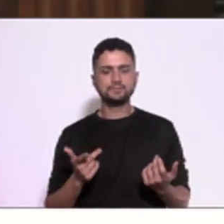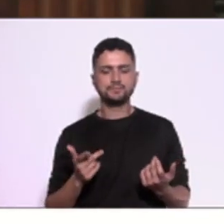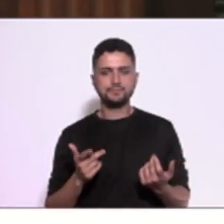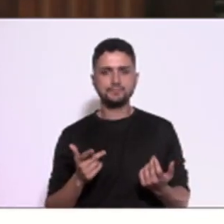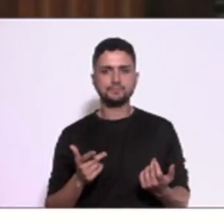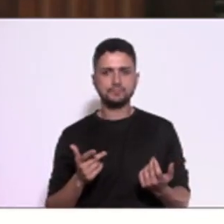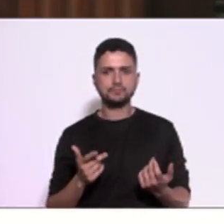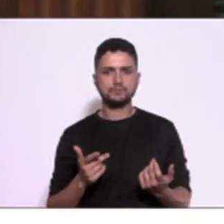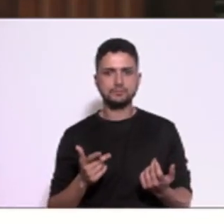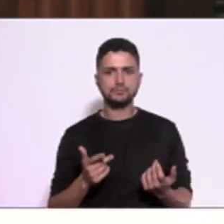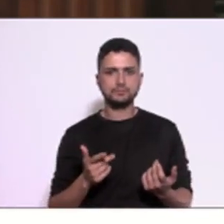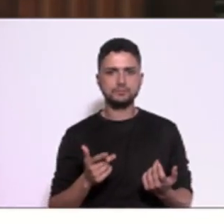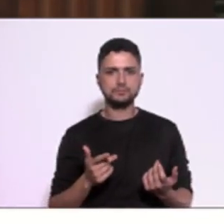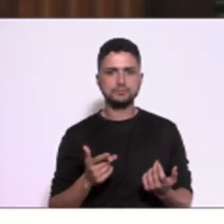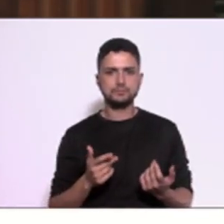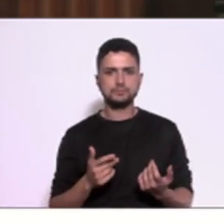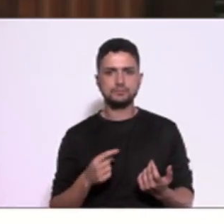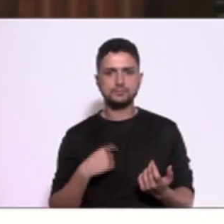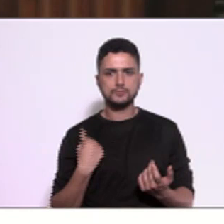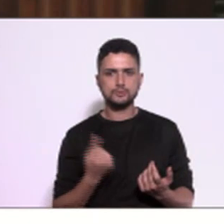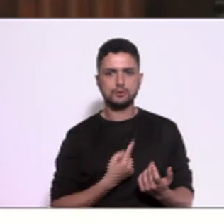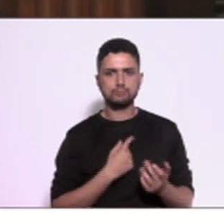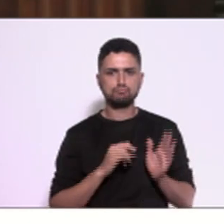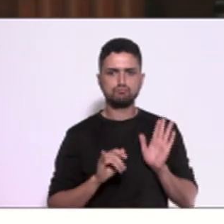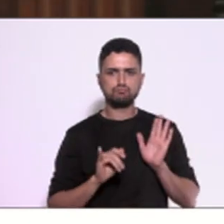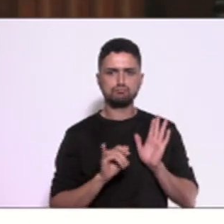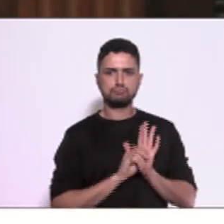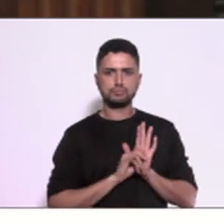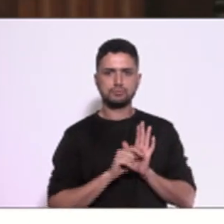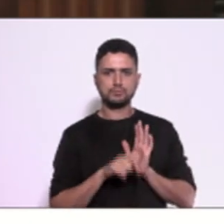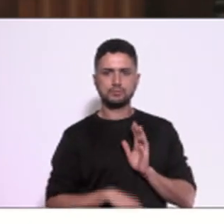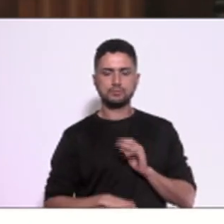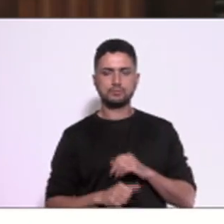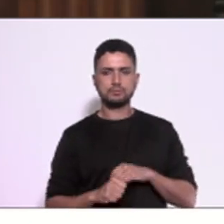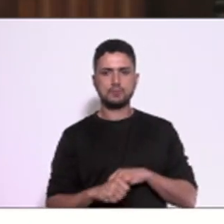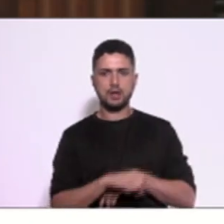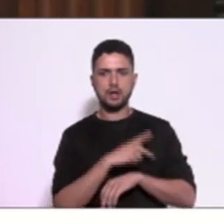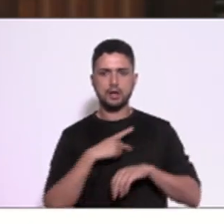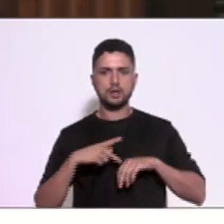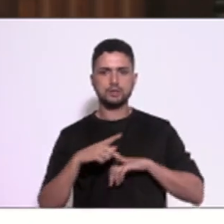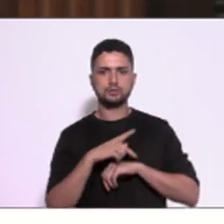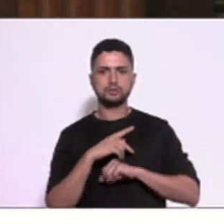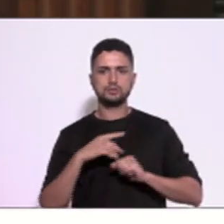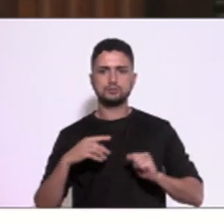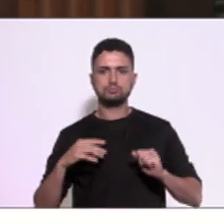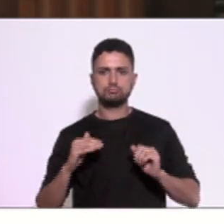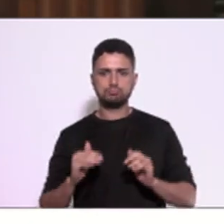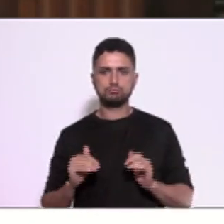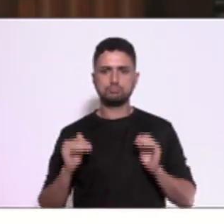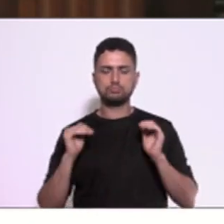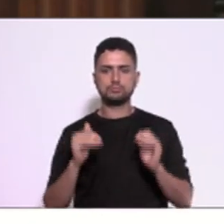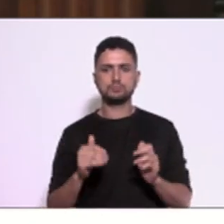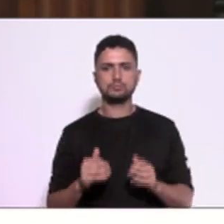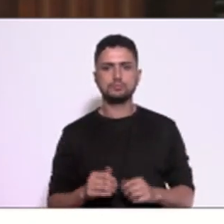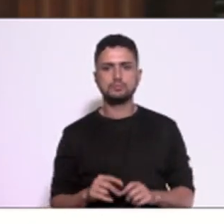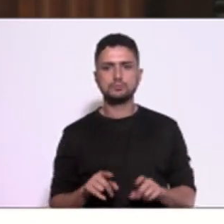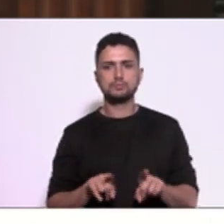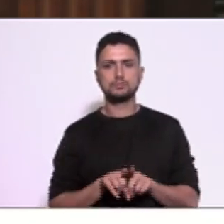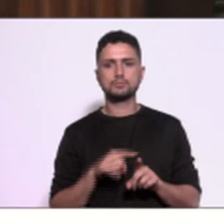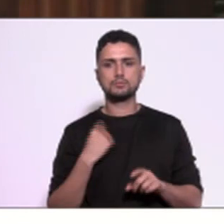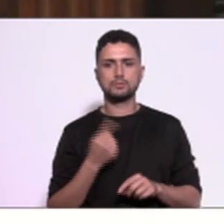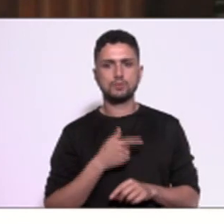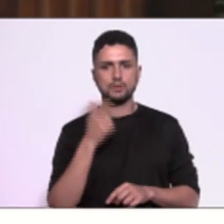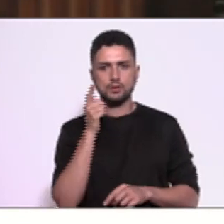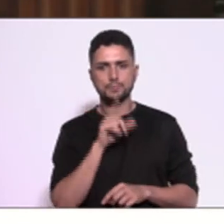relevante da nossa formação como nação, da formação do país. E recentemente implantamos